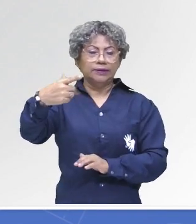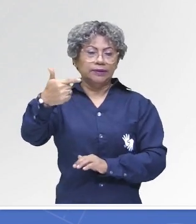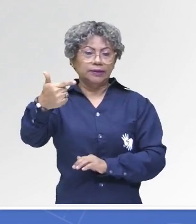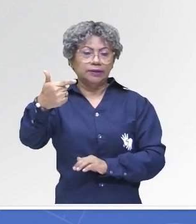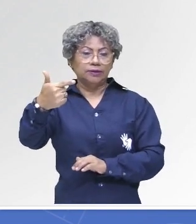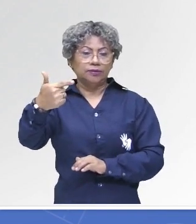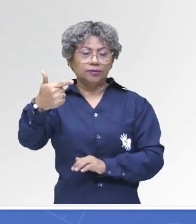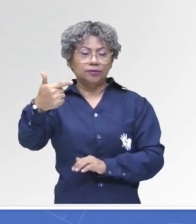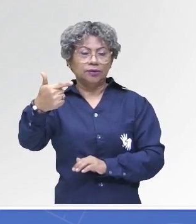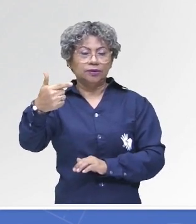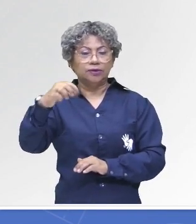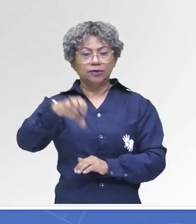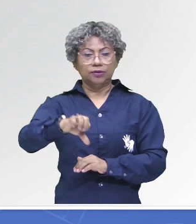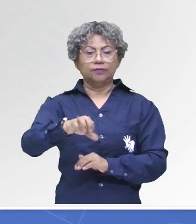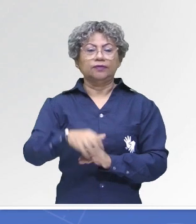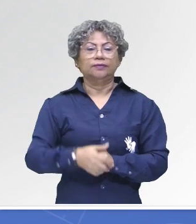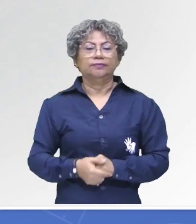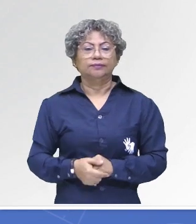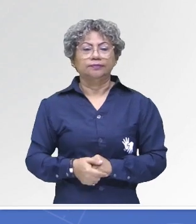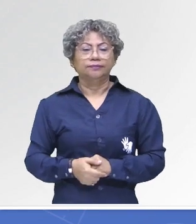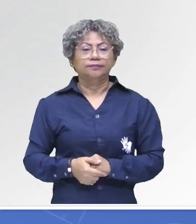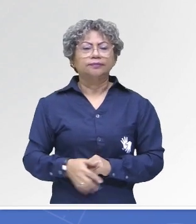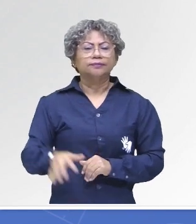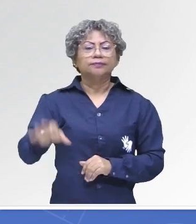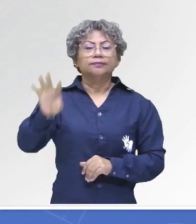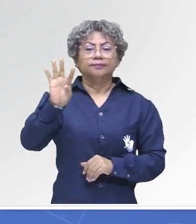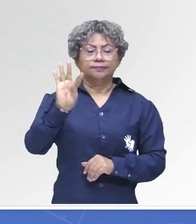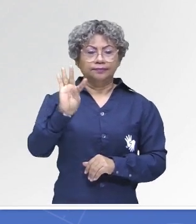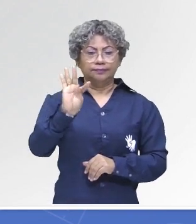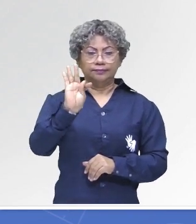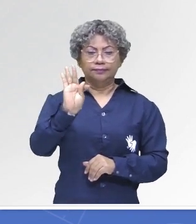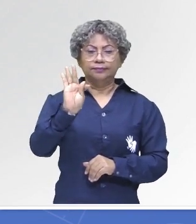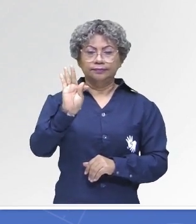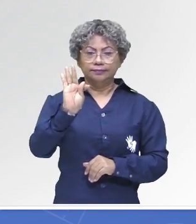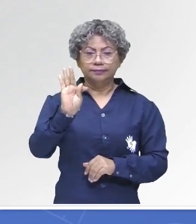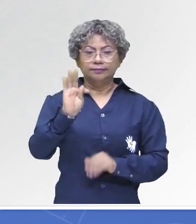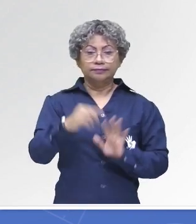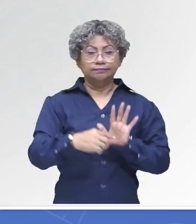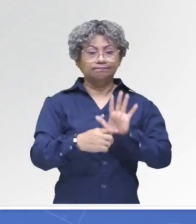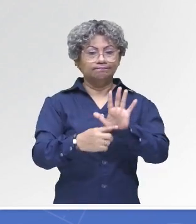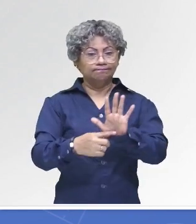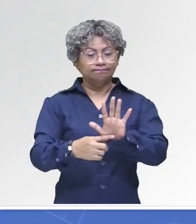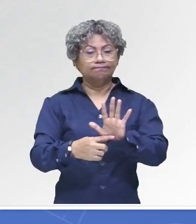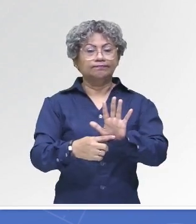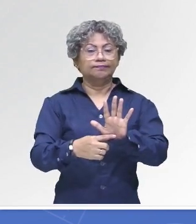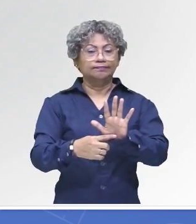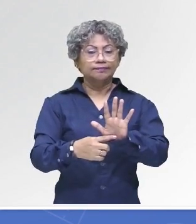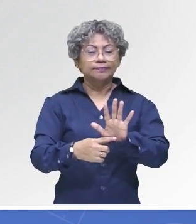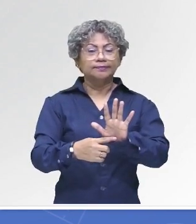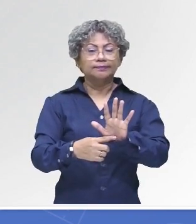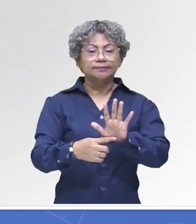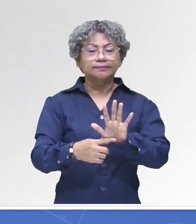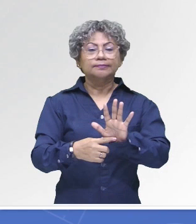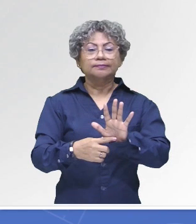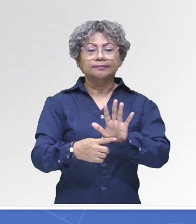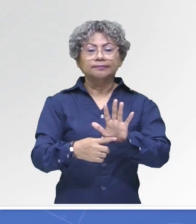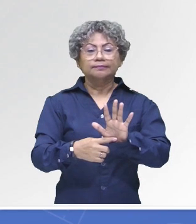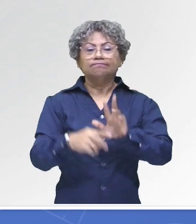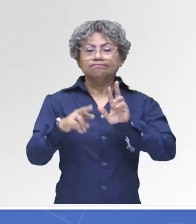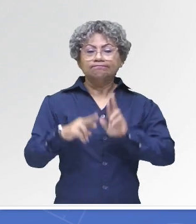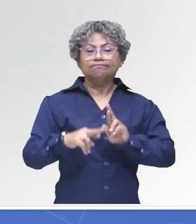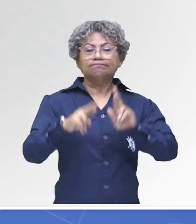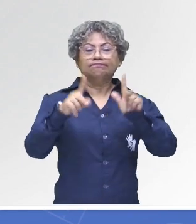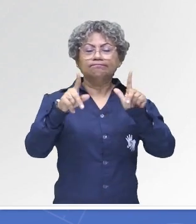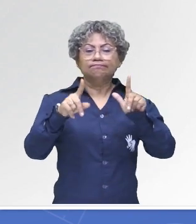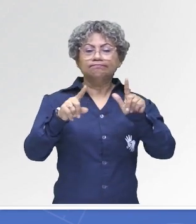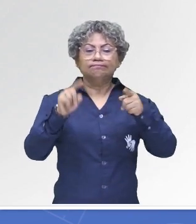temperatura na escala Celsius. E o Tf é a temperatura na escala Fahrenheit, tá certo? Então vamos ver aí, olha, a